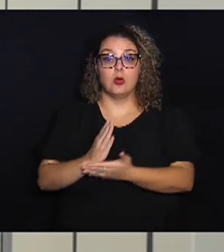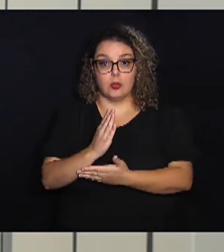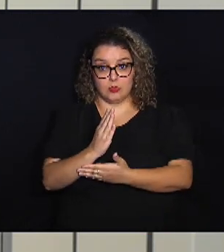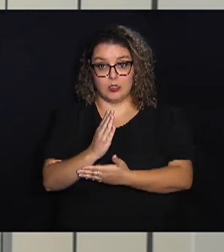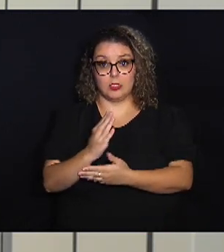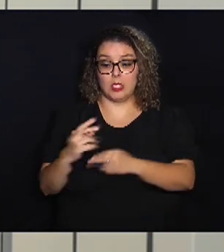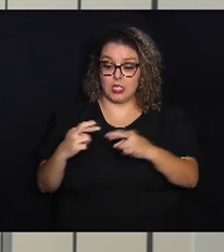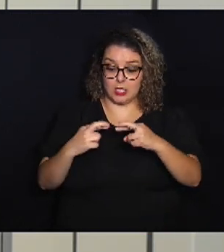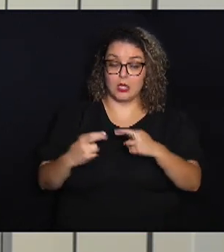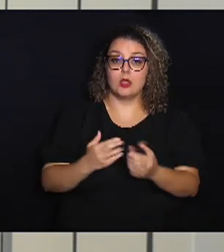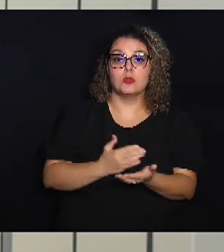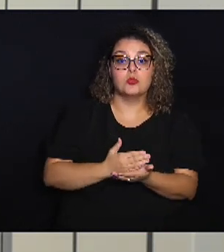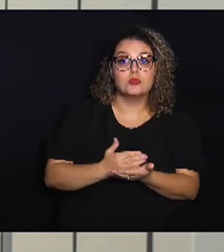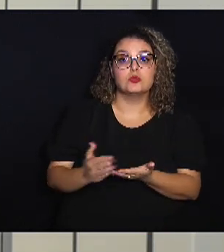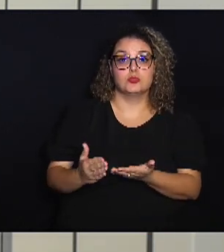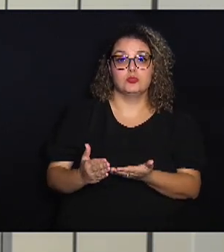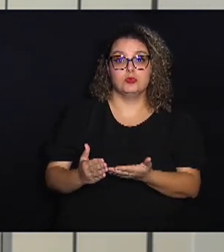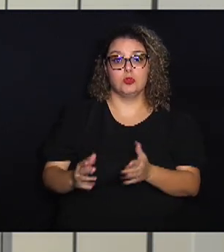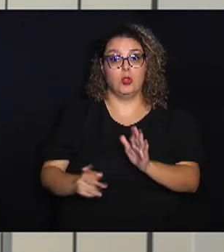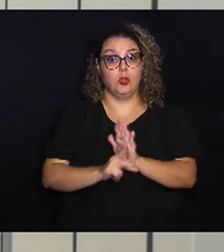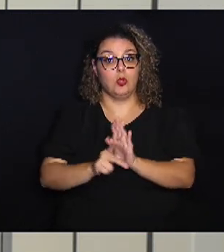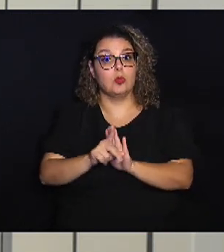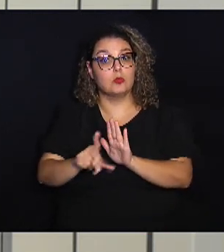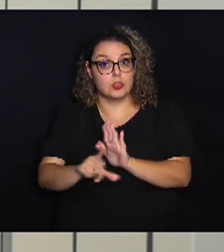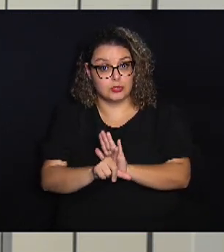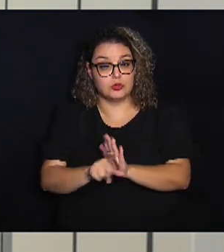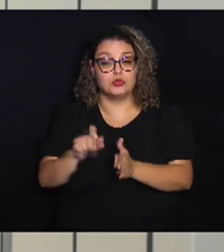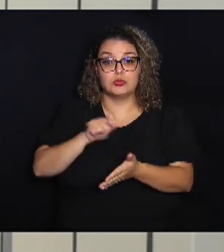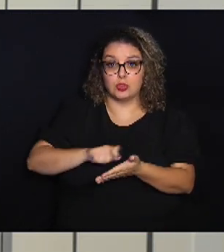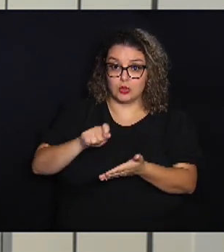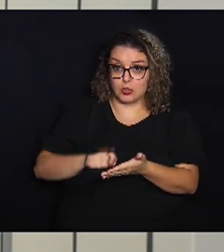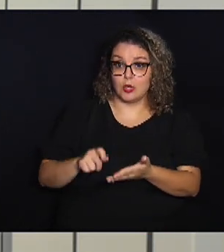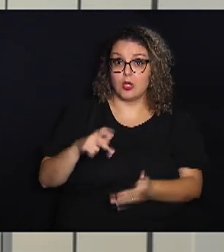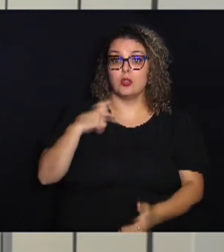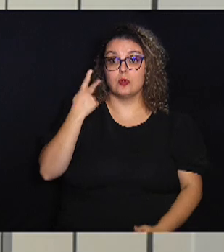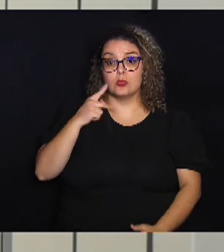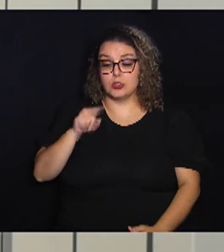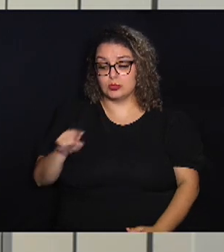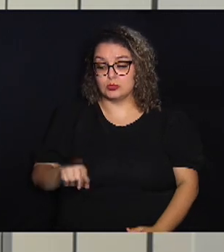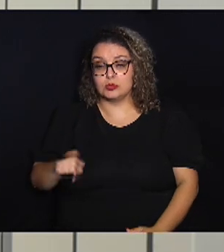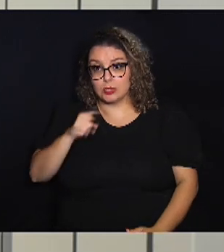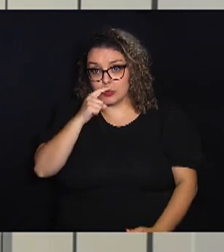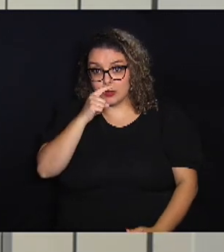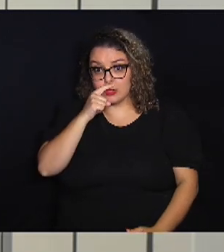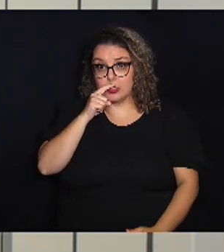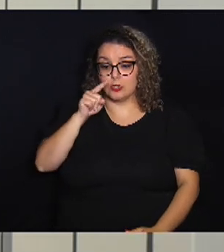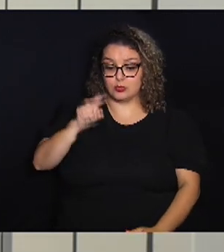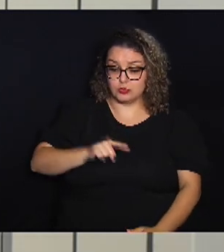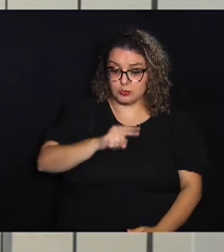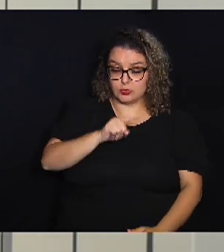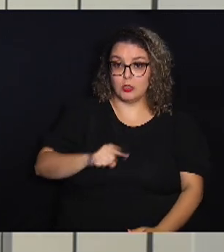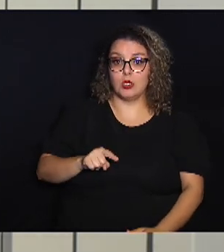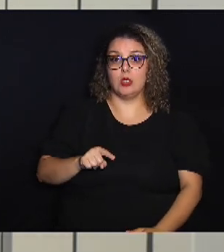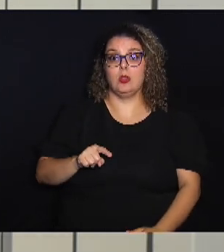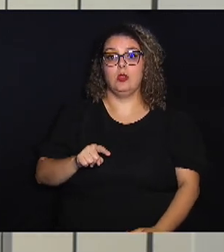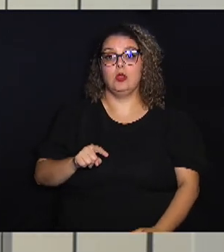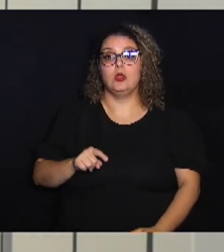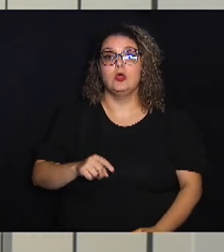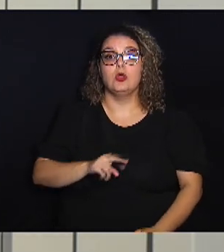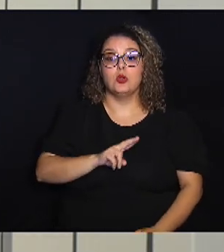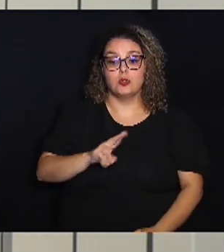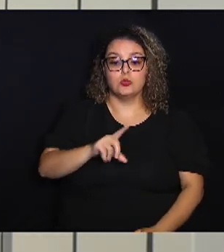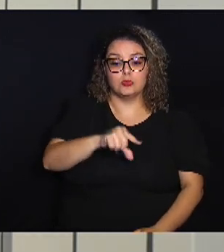em análise inicial, o projeto de lei de autoria do vereador Zé Carlos, que veda a nomeação de condenados